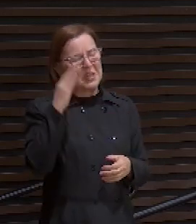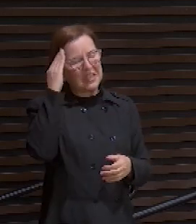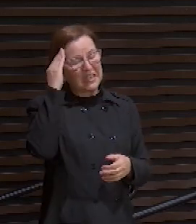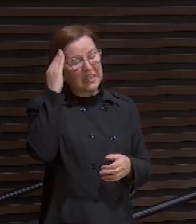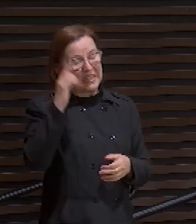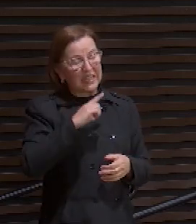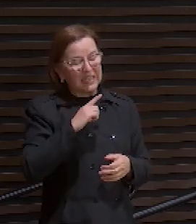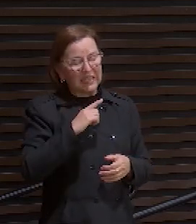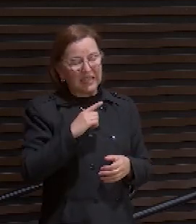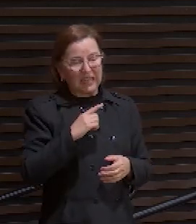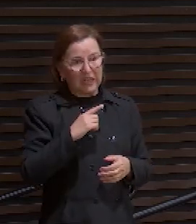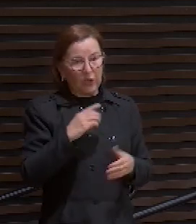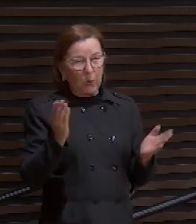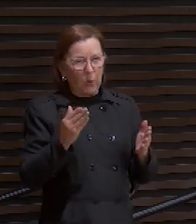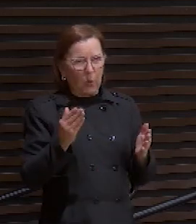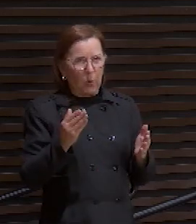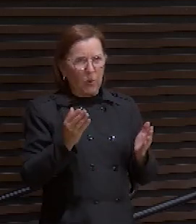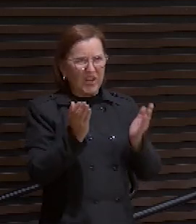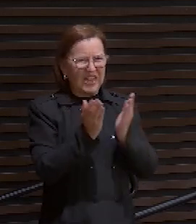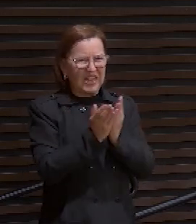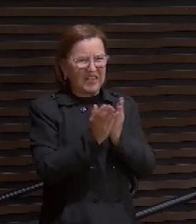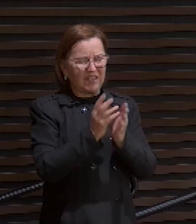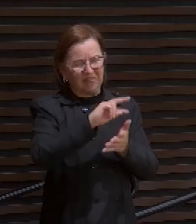gente no meio cristão querendo